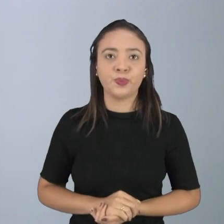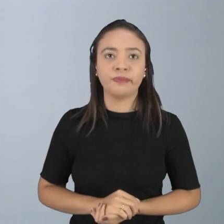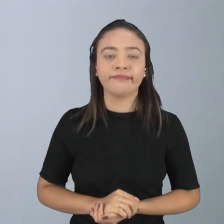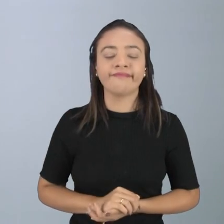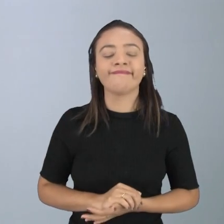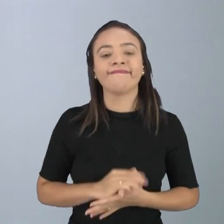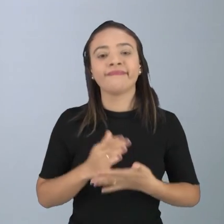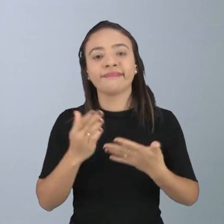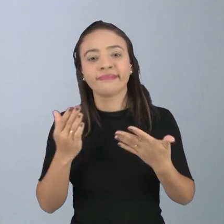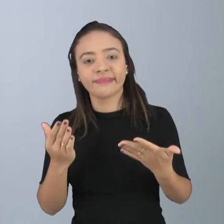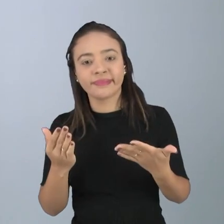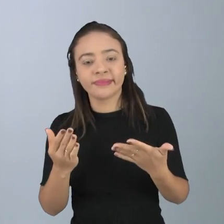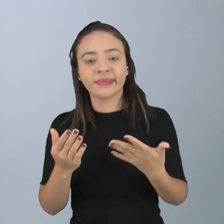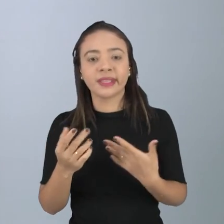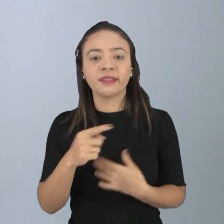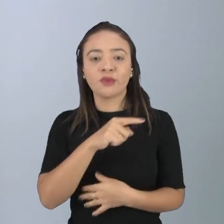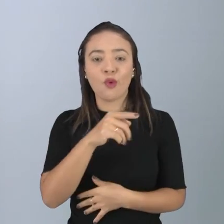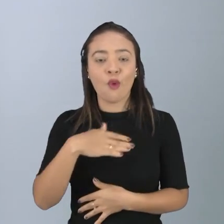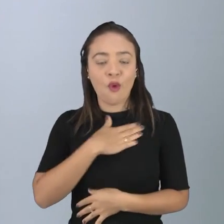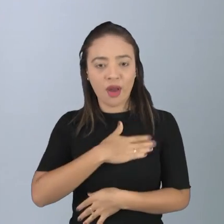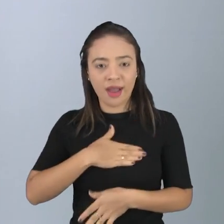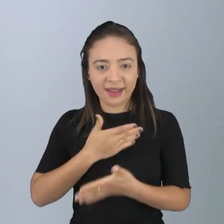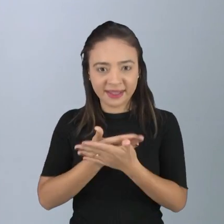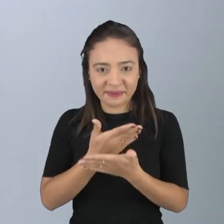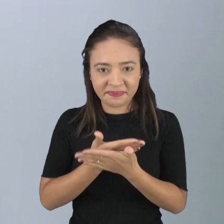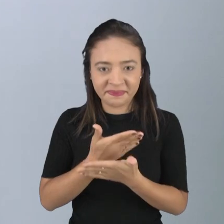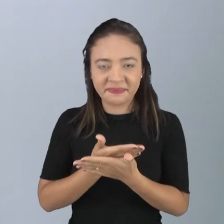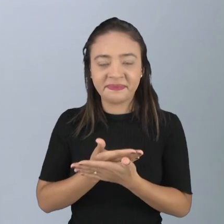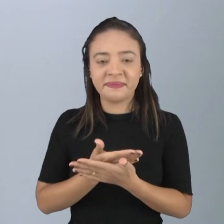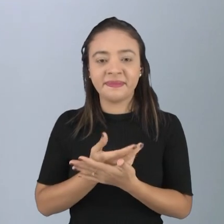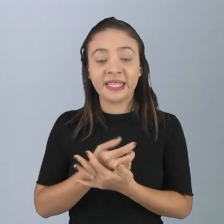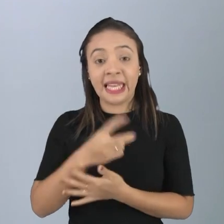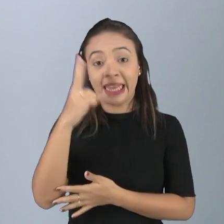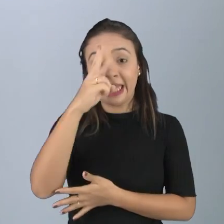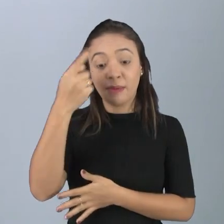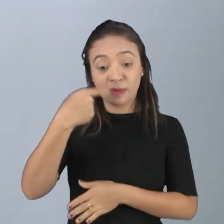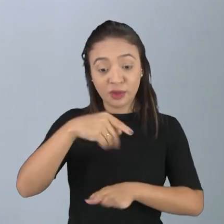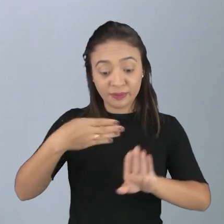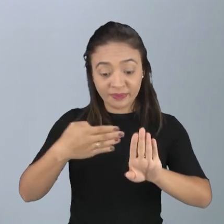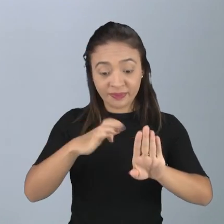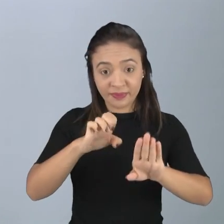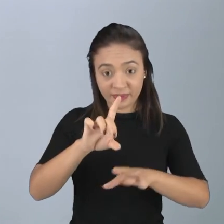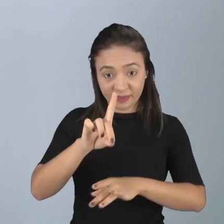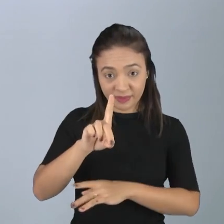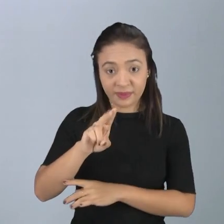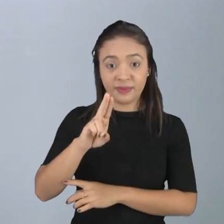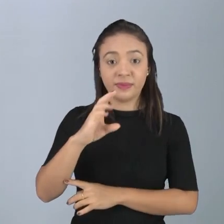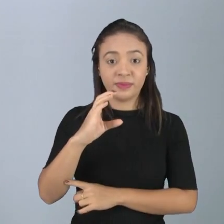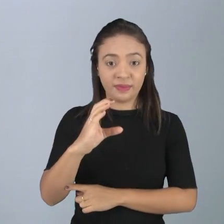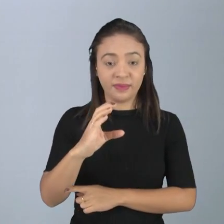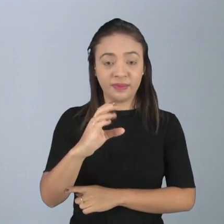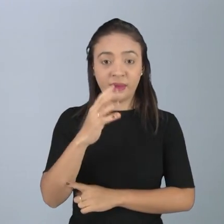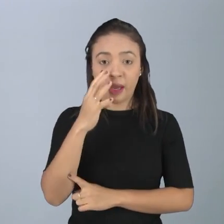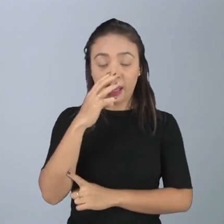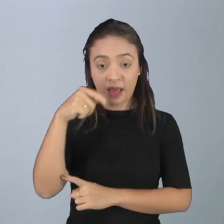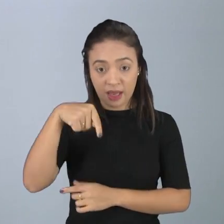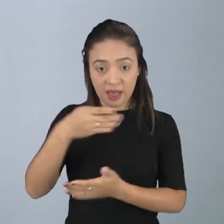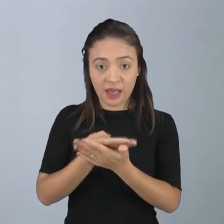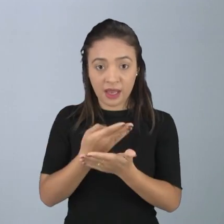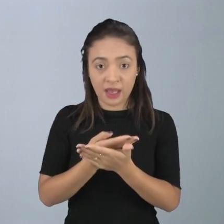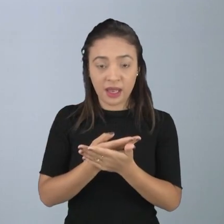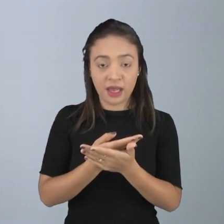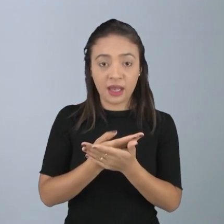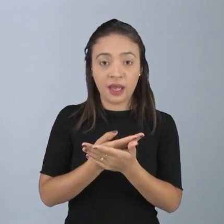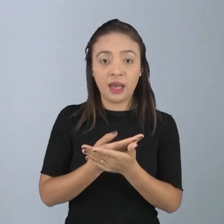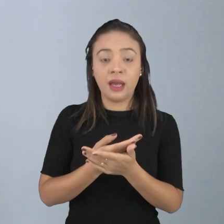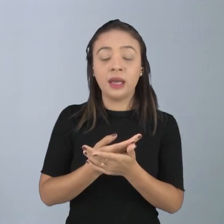é isso, pessoal. Espero que vocês tenham gostado. Não esqueçam de acessar a plataforma Eduque para assistir essa aula